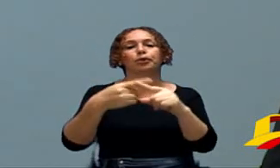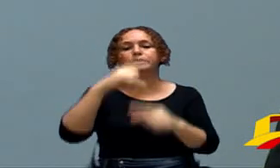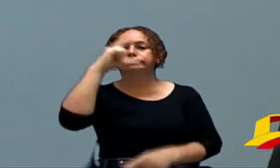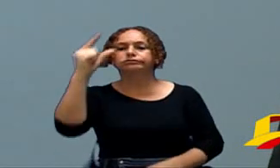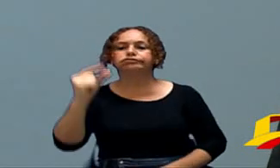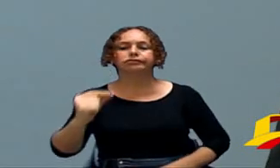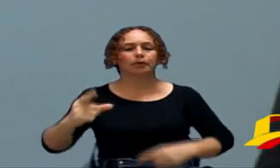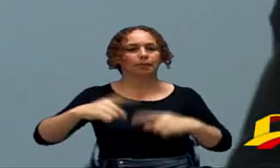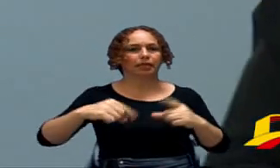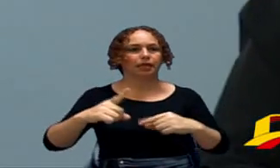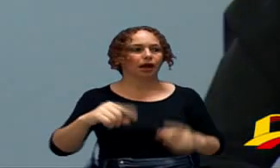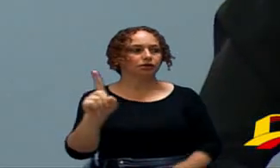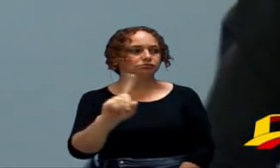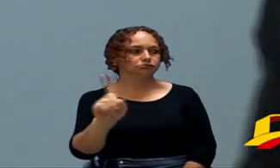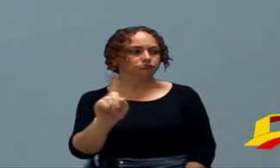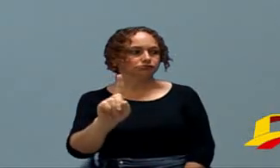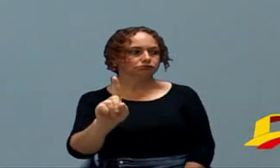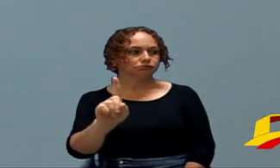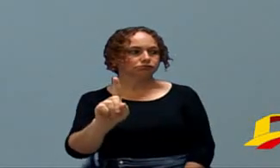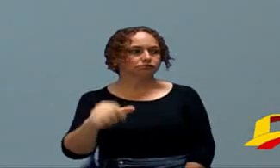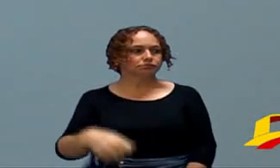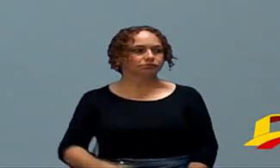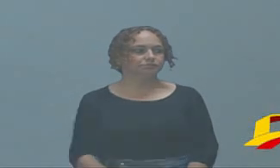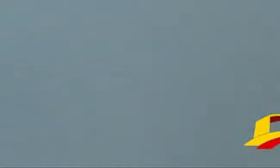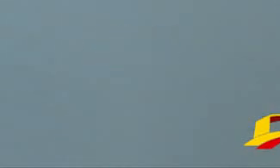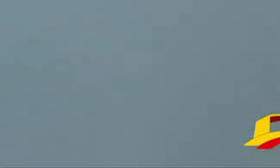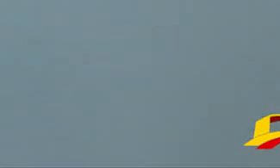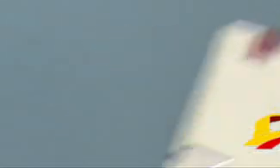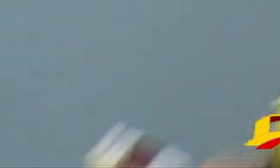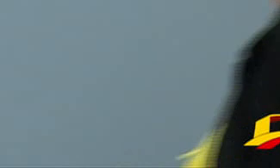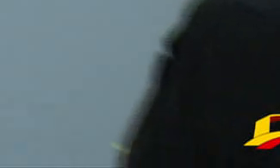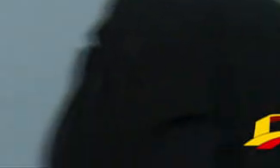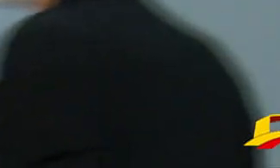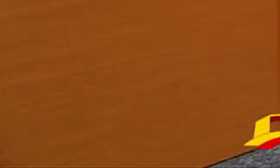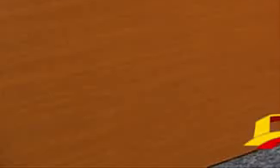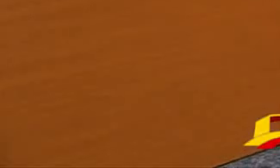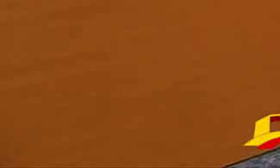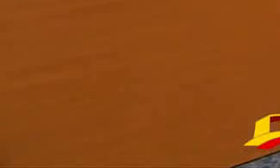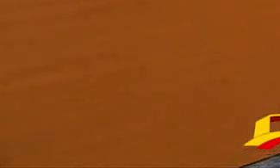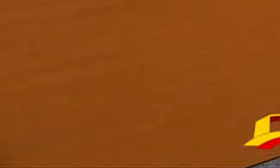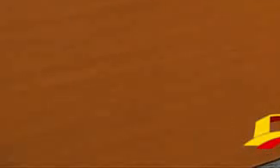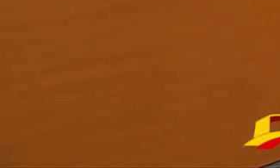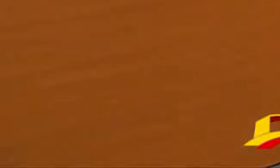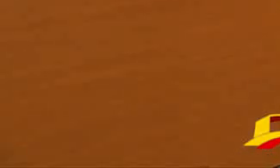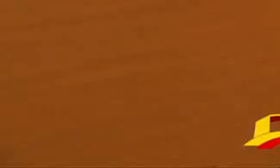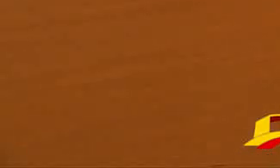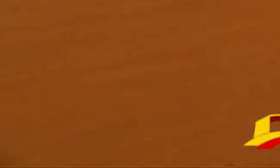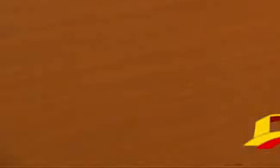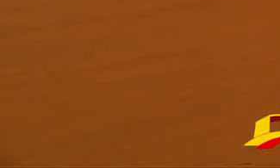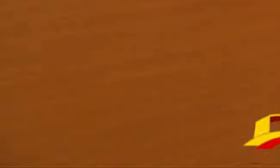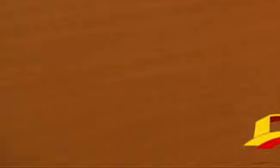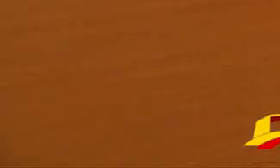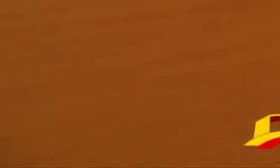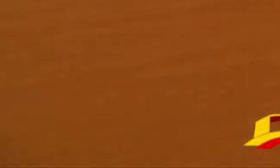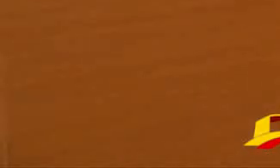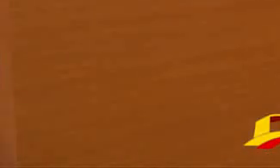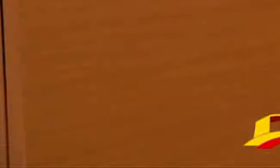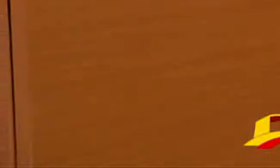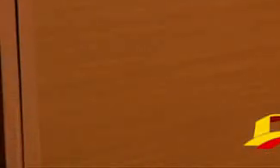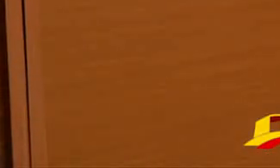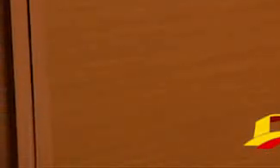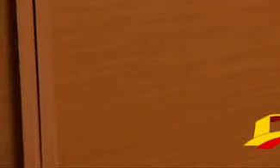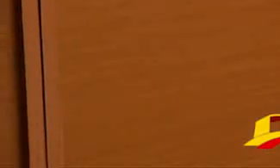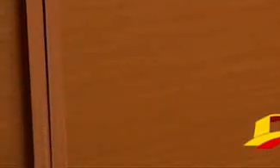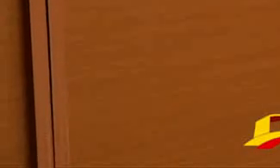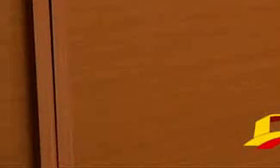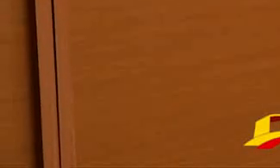é posse de ninguém. Obrigada. Obrigado, vereadora Fernanda. Obrigado pela... Parabéns pela fala.